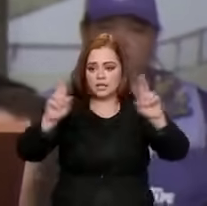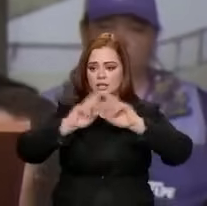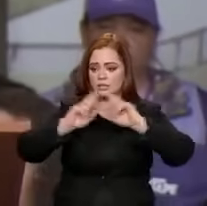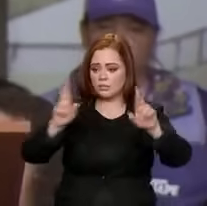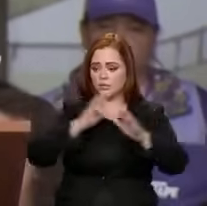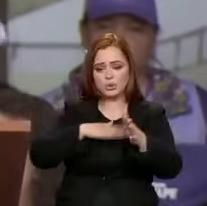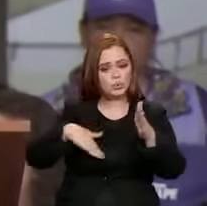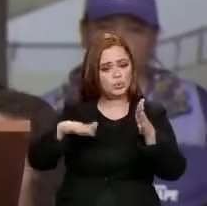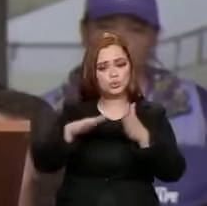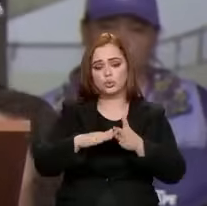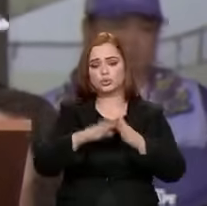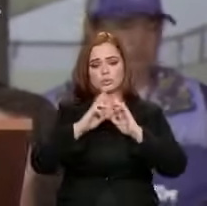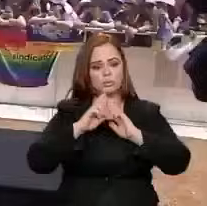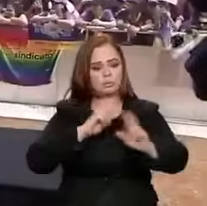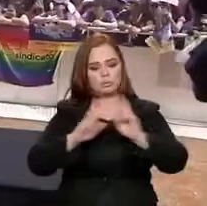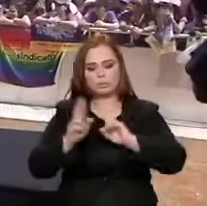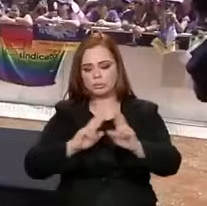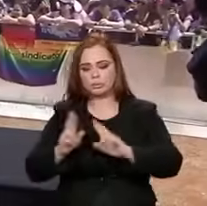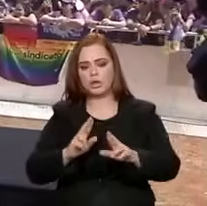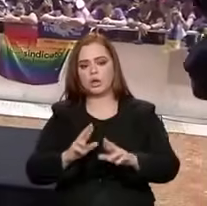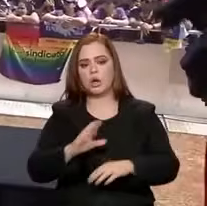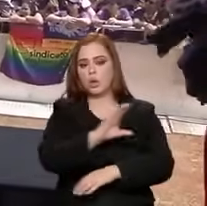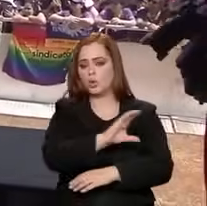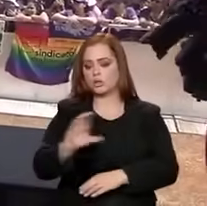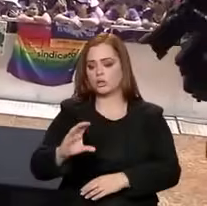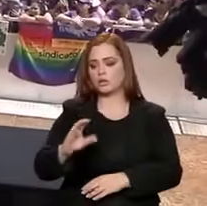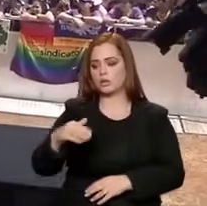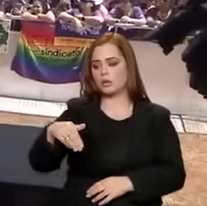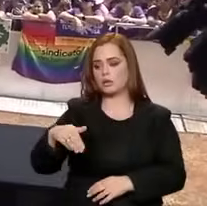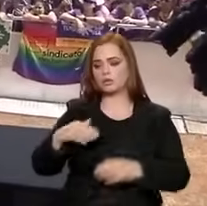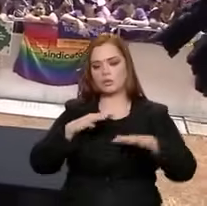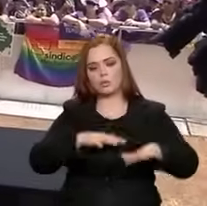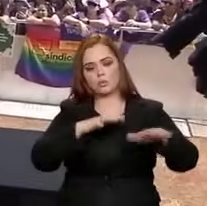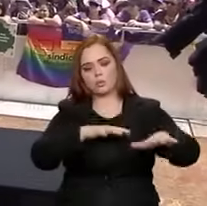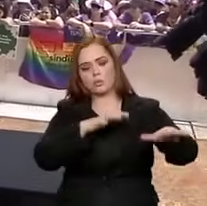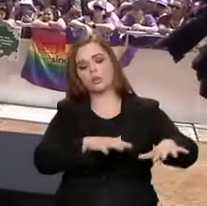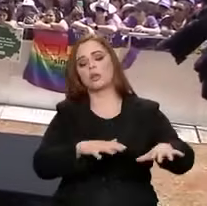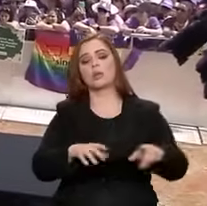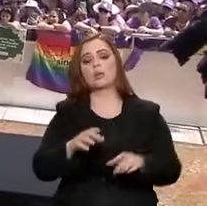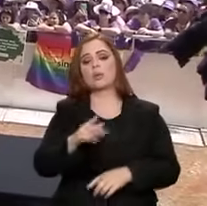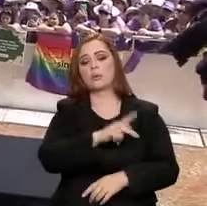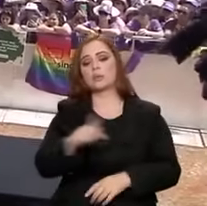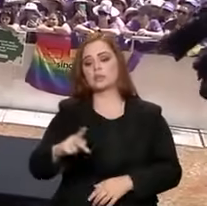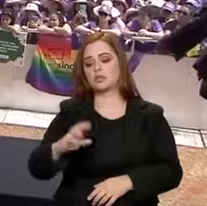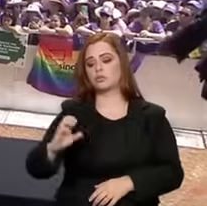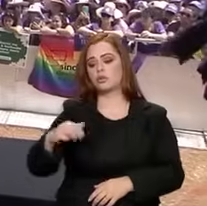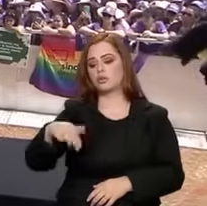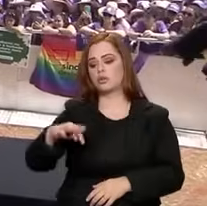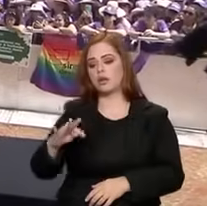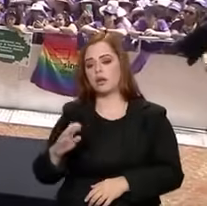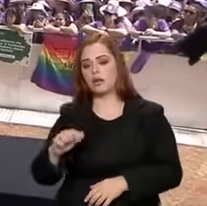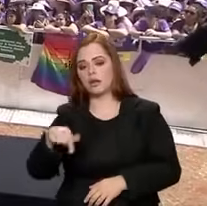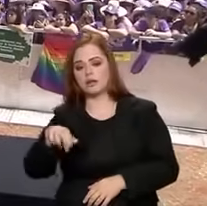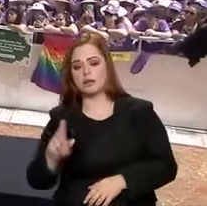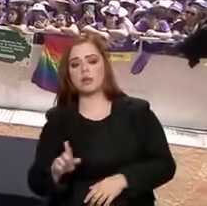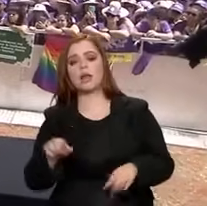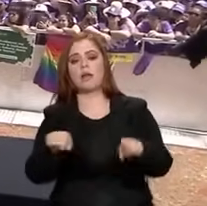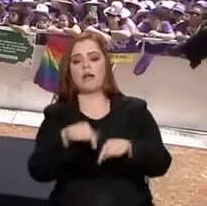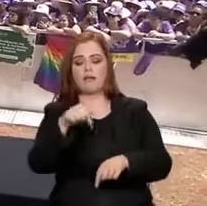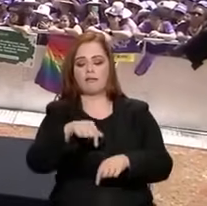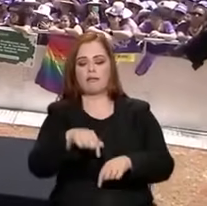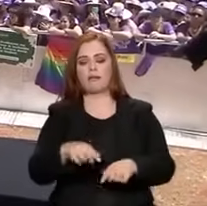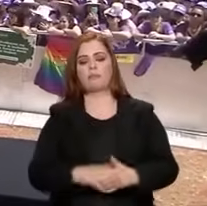Brasil a coordenadora da marcha e é o presidente da contag que aqui estão como